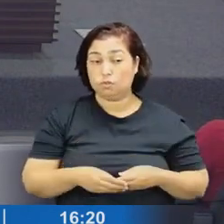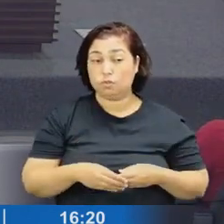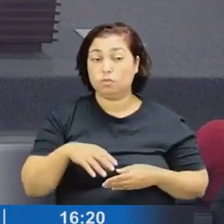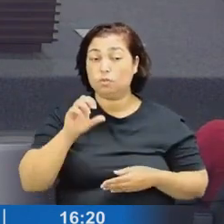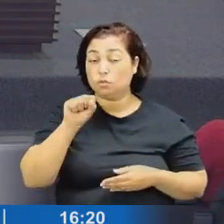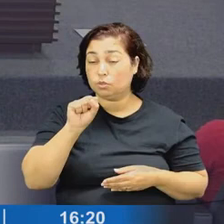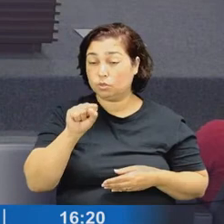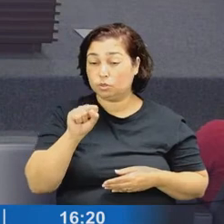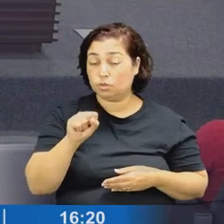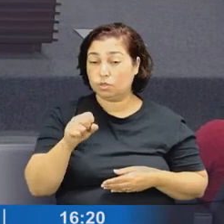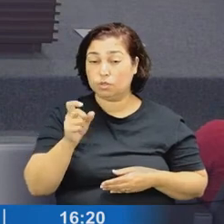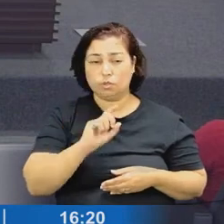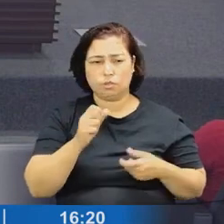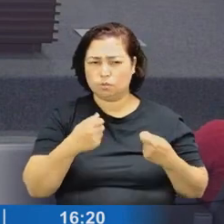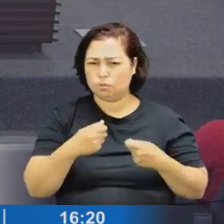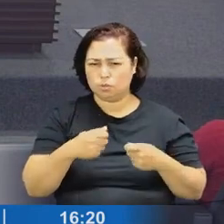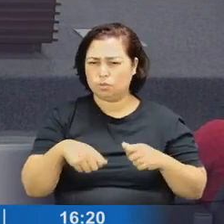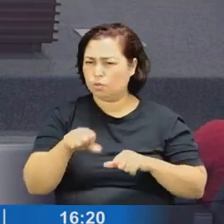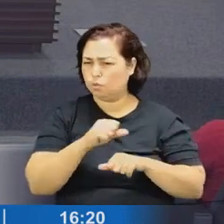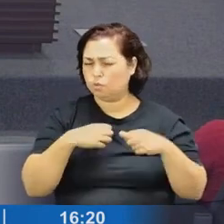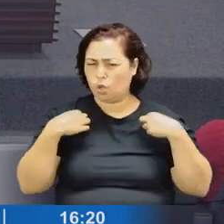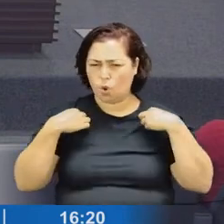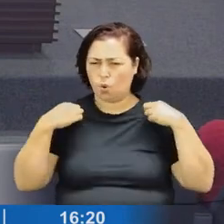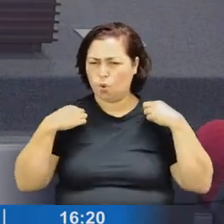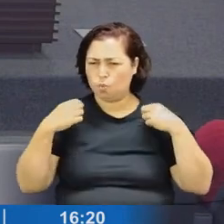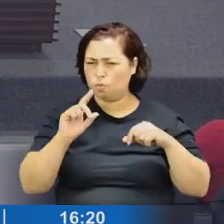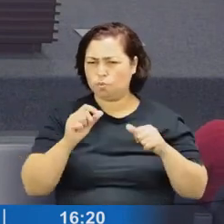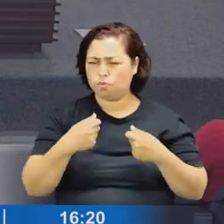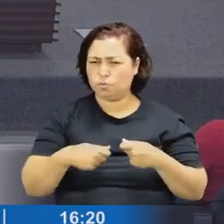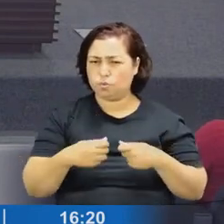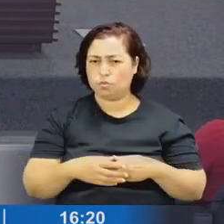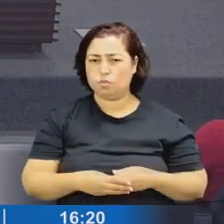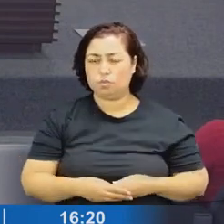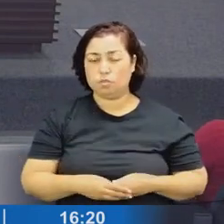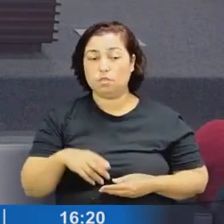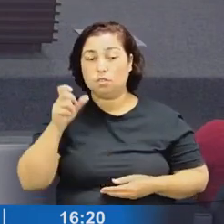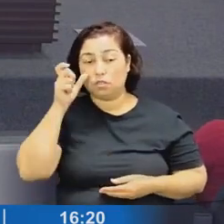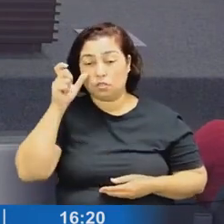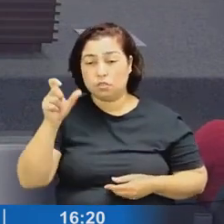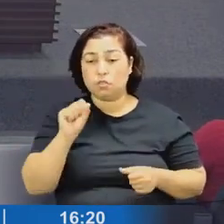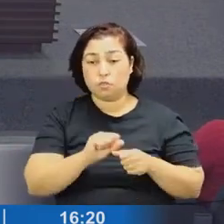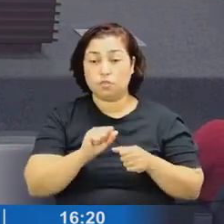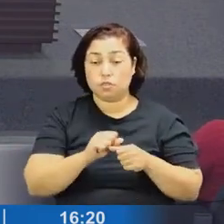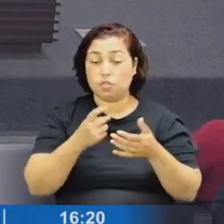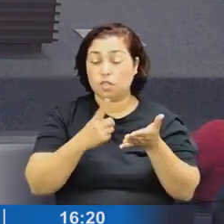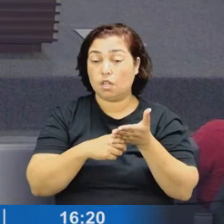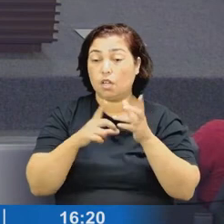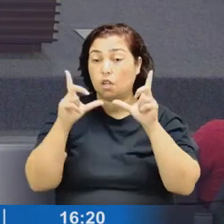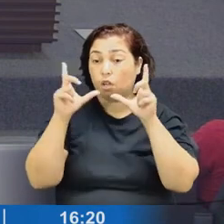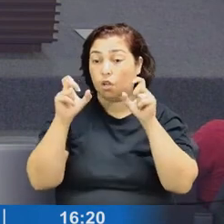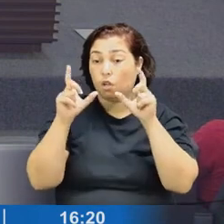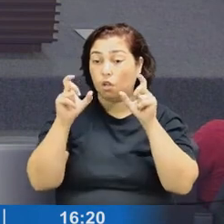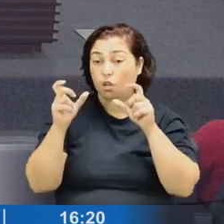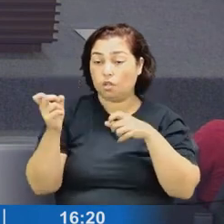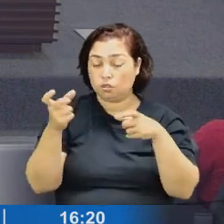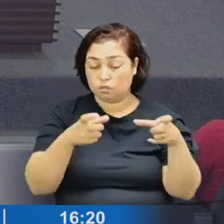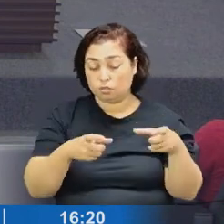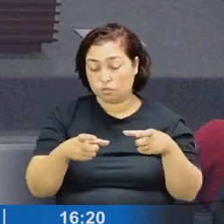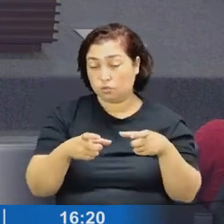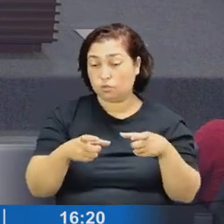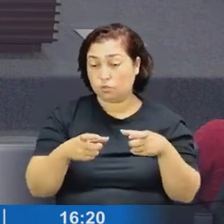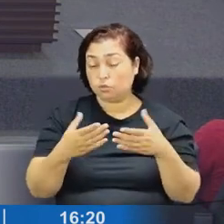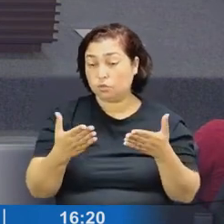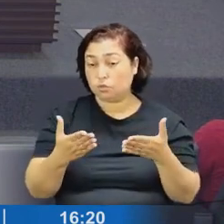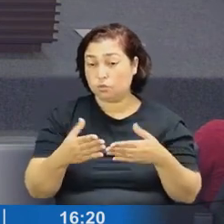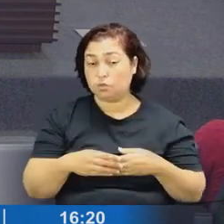adaptar Não Precisa Mudar a roupa dele é interessante quando você for fazer uma agenda por exemplo para ele de foto aonde ele vai se posicionar pode tirar uma foto